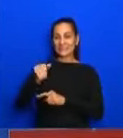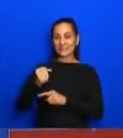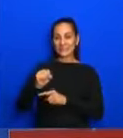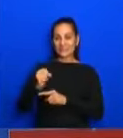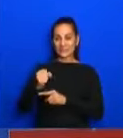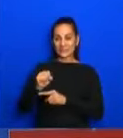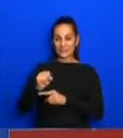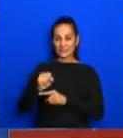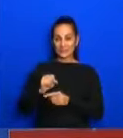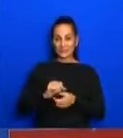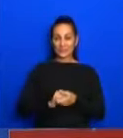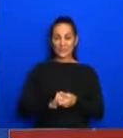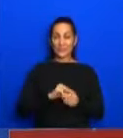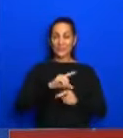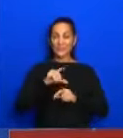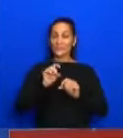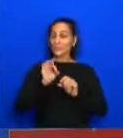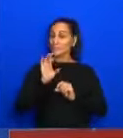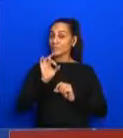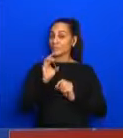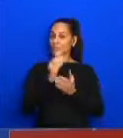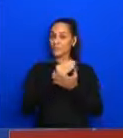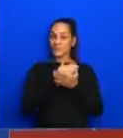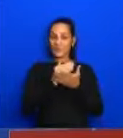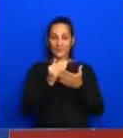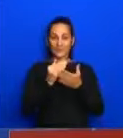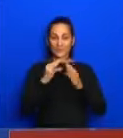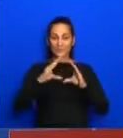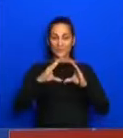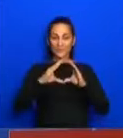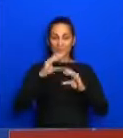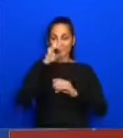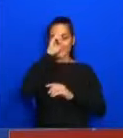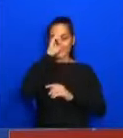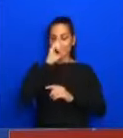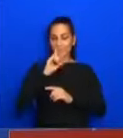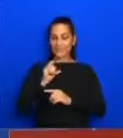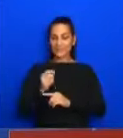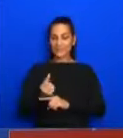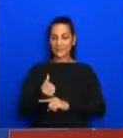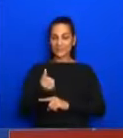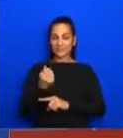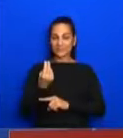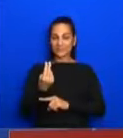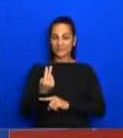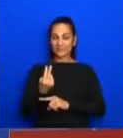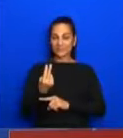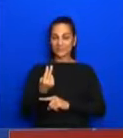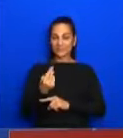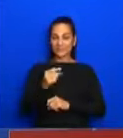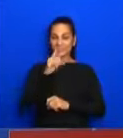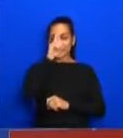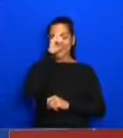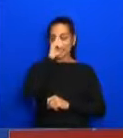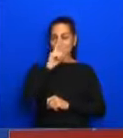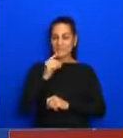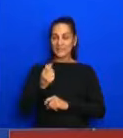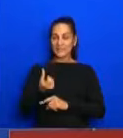98. O sorteio está só começando. Bola amarela 62.